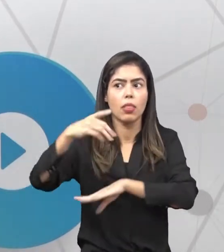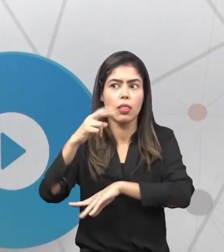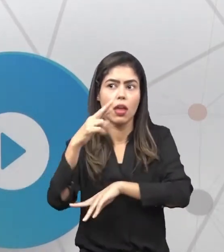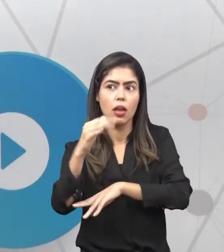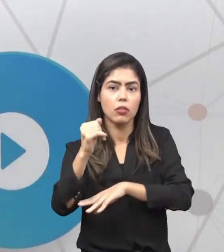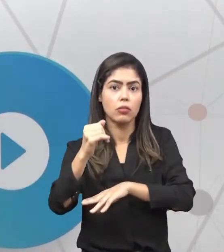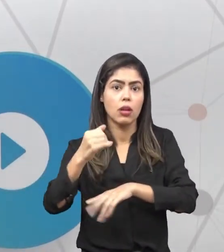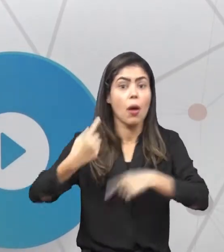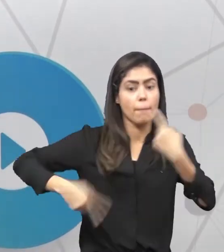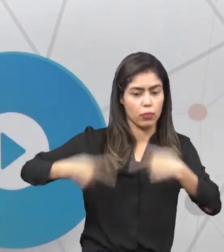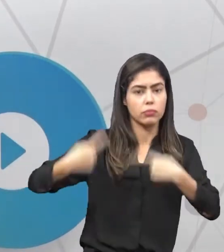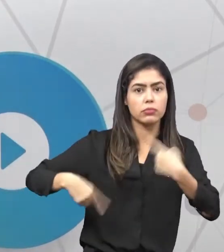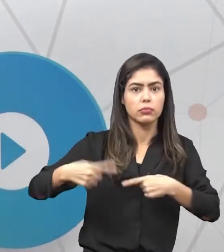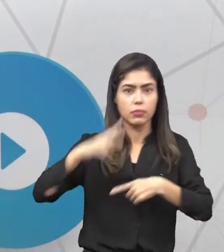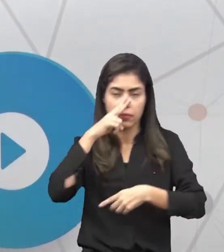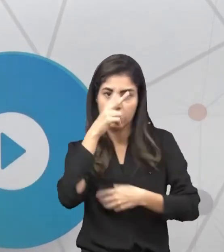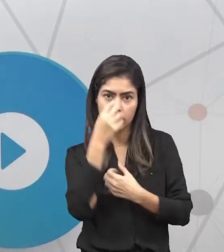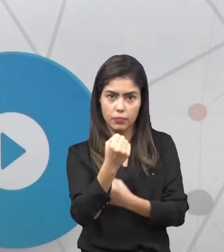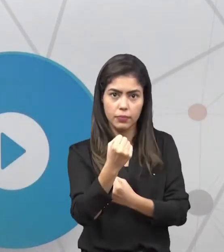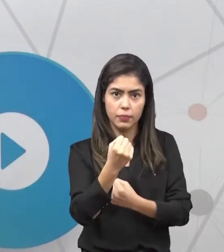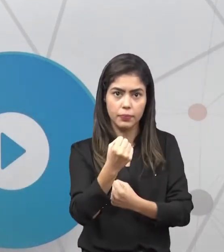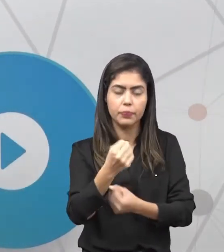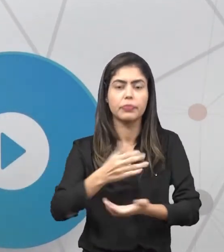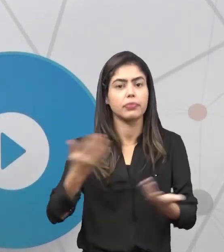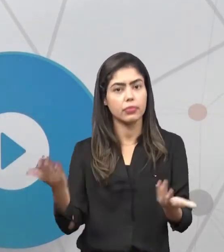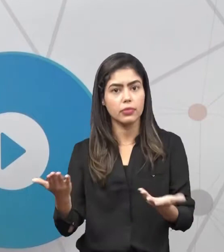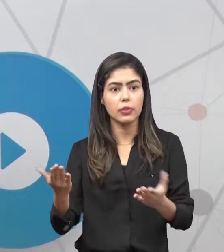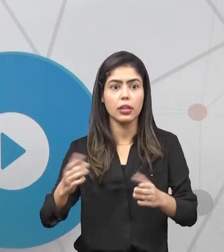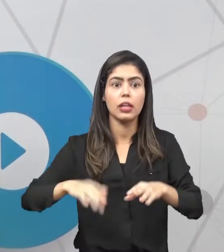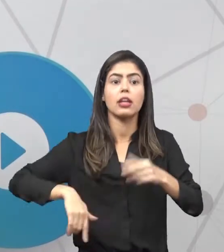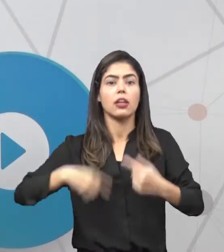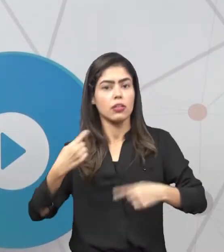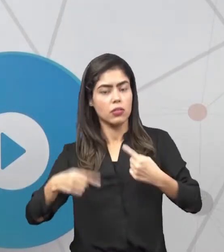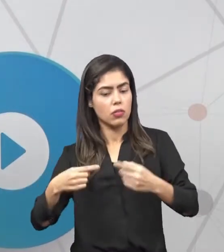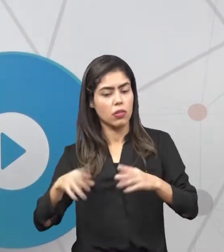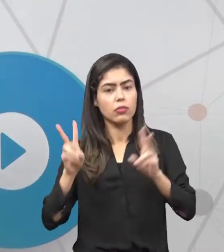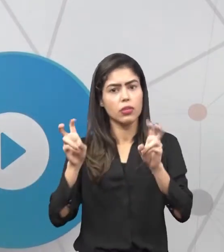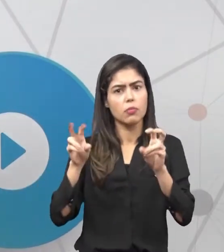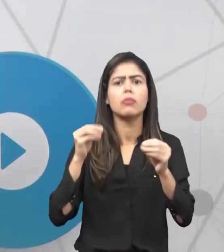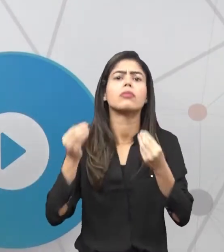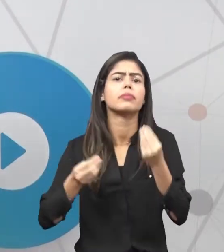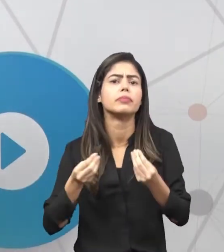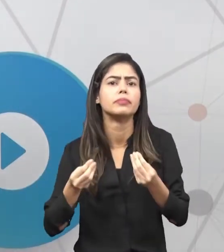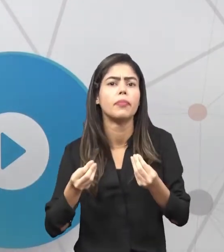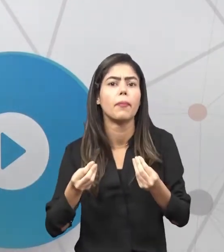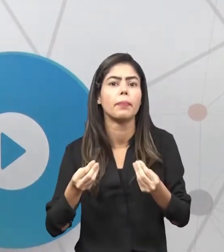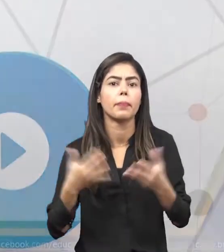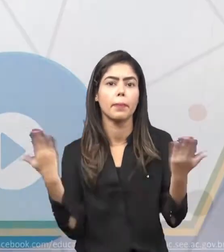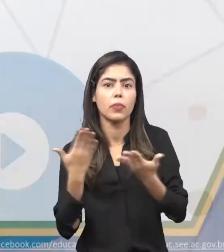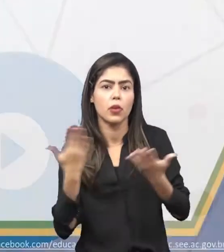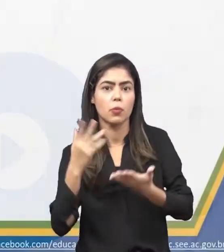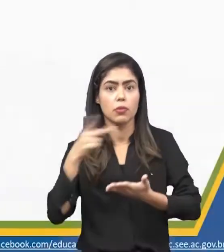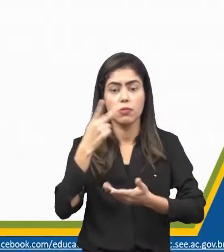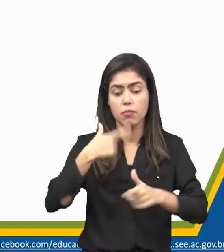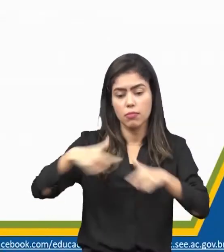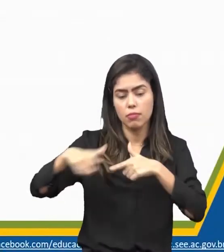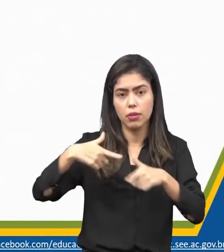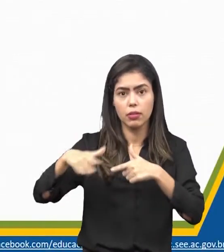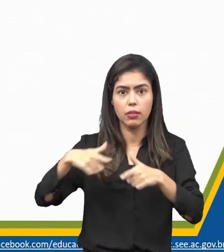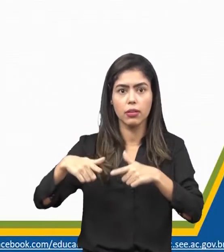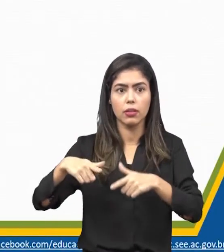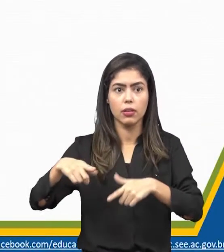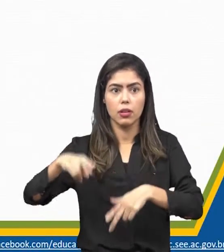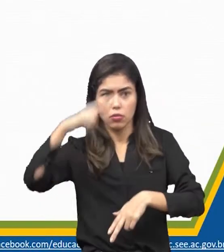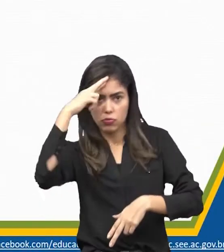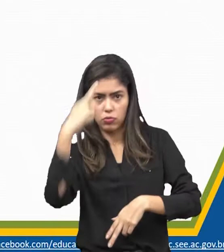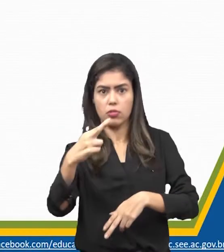de política, e nesse conceito nós temos o quê? Hoje nós vamos trabalhar sobre autoridade